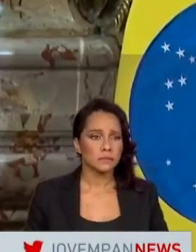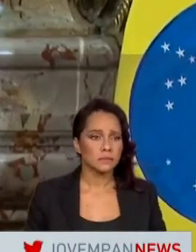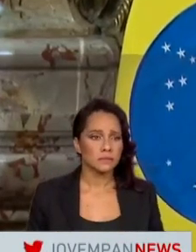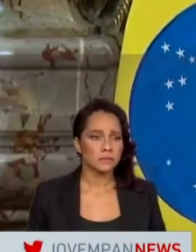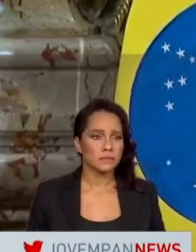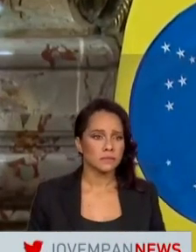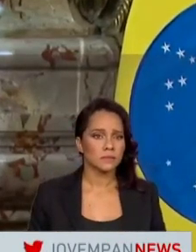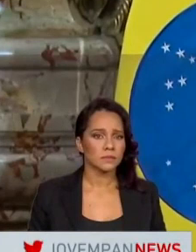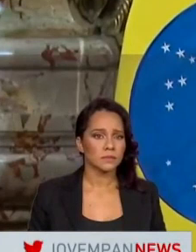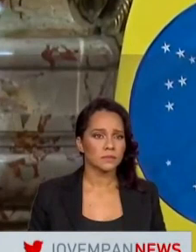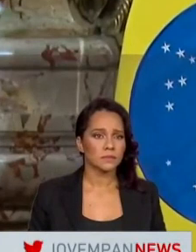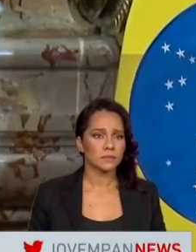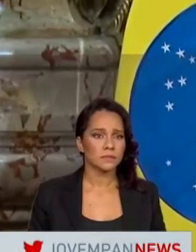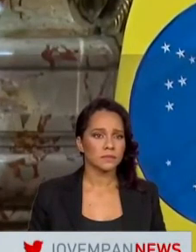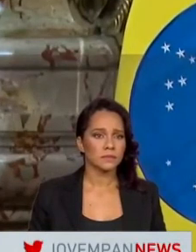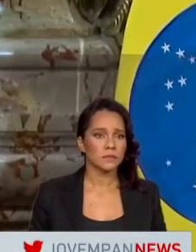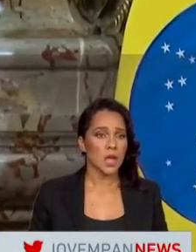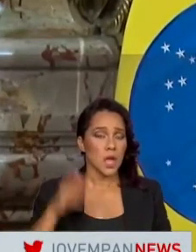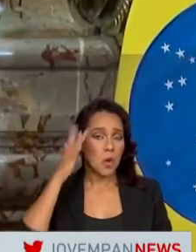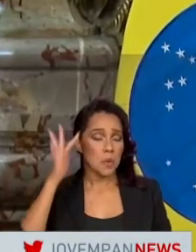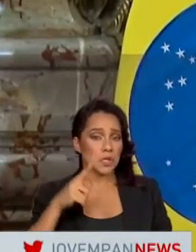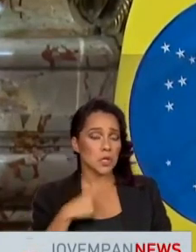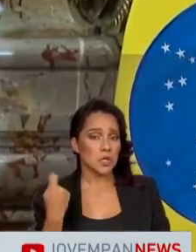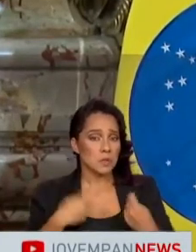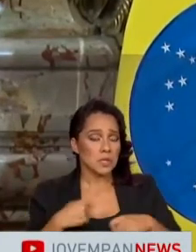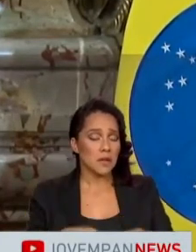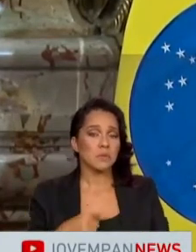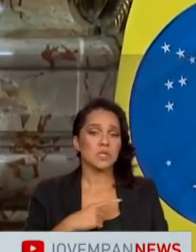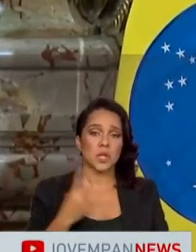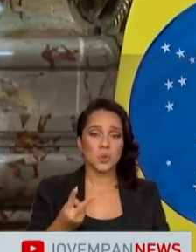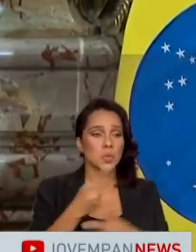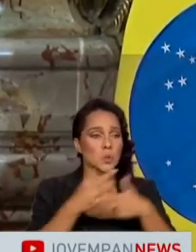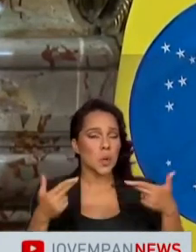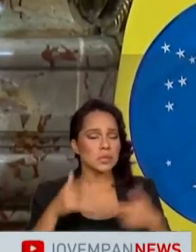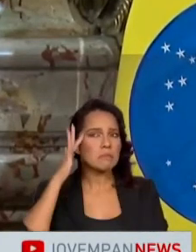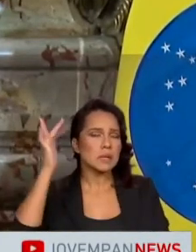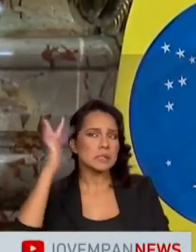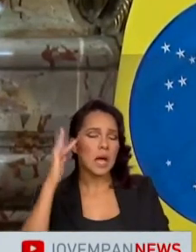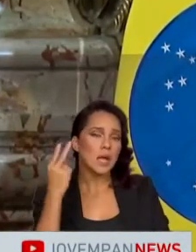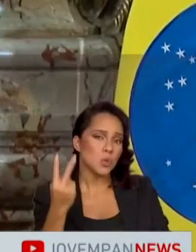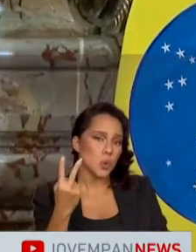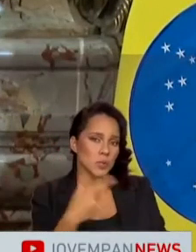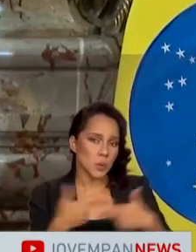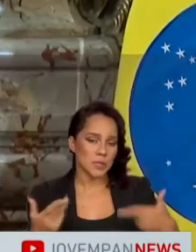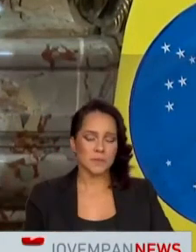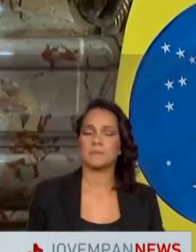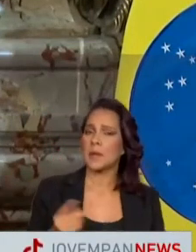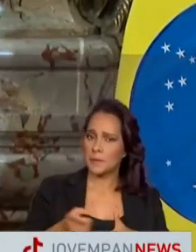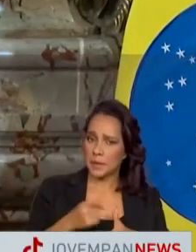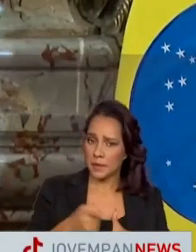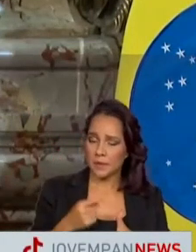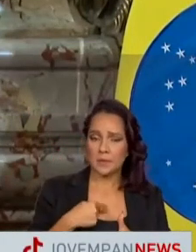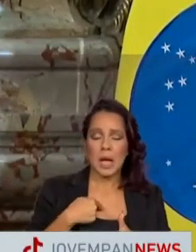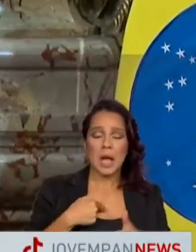equivocado? Eu penso que nós deveríamos ter duas coisas na cabeça. Creio que deveríamos ter duas coisas na cabeça. A